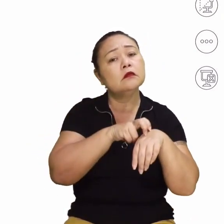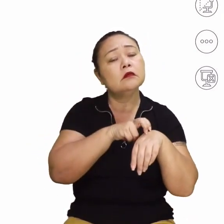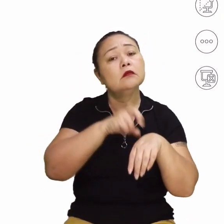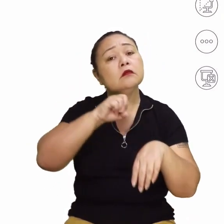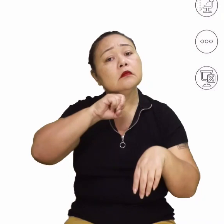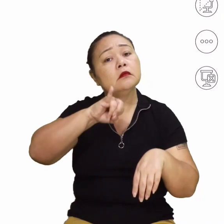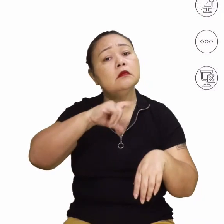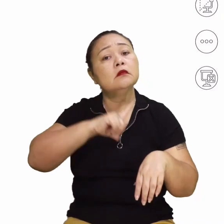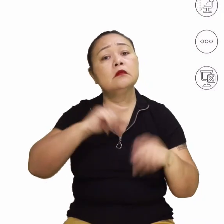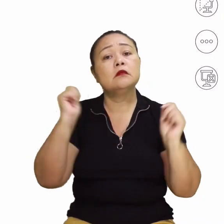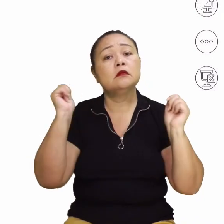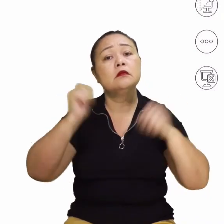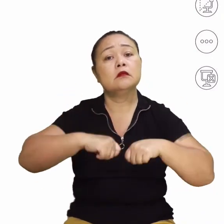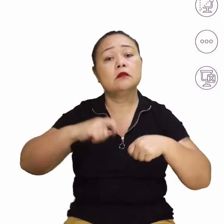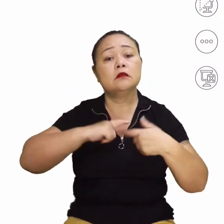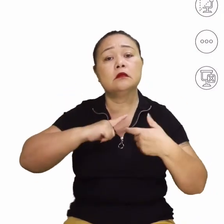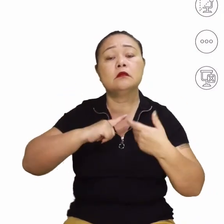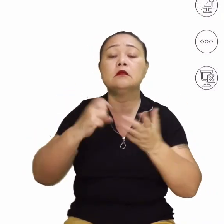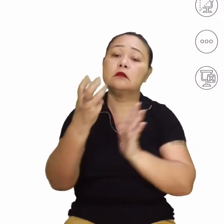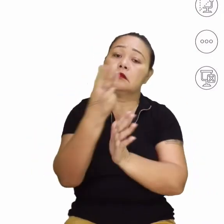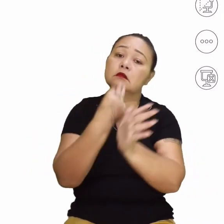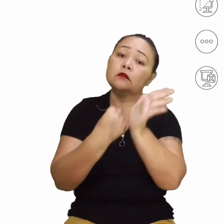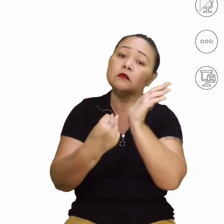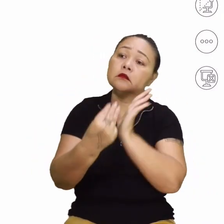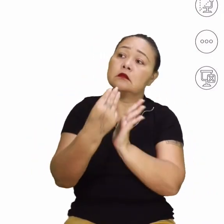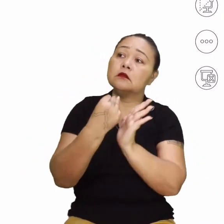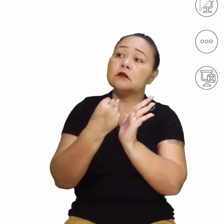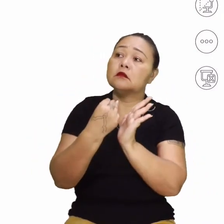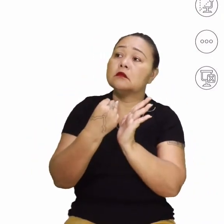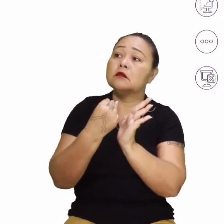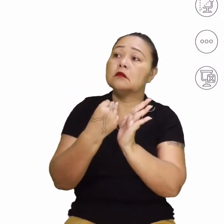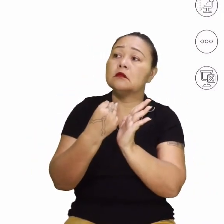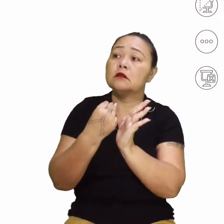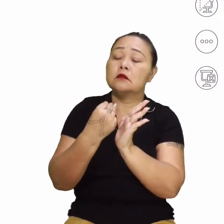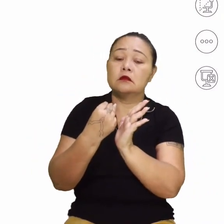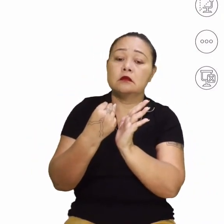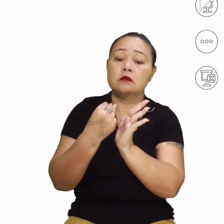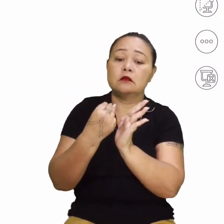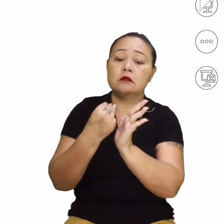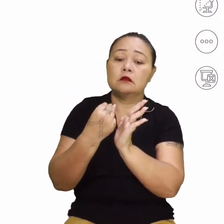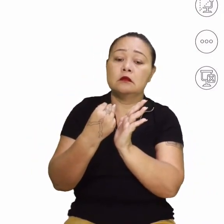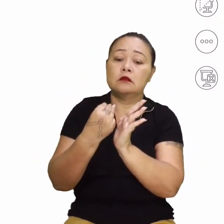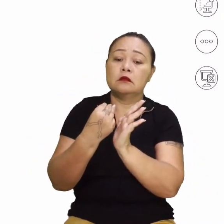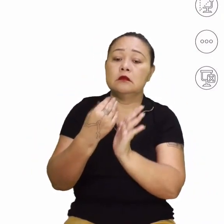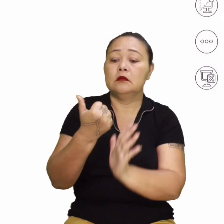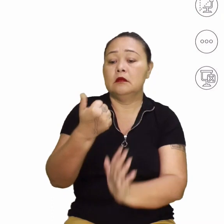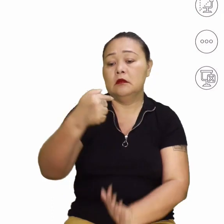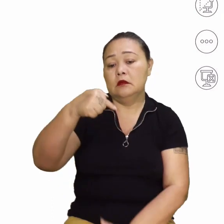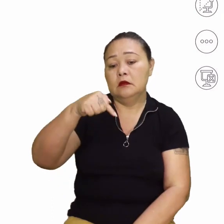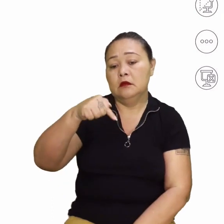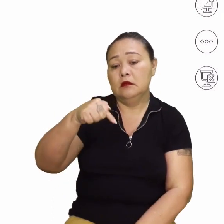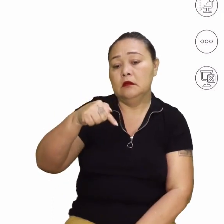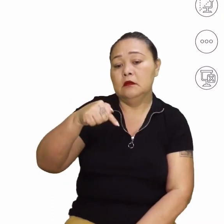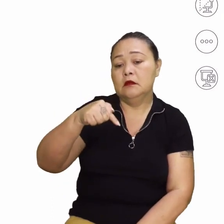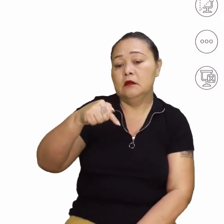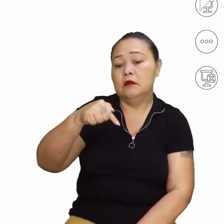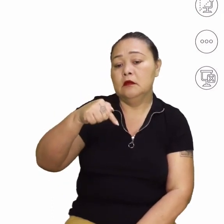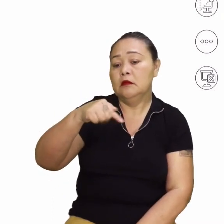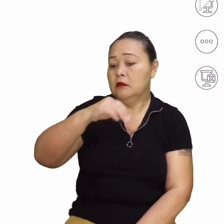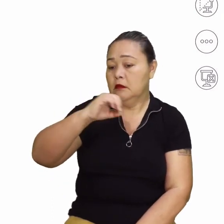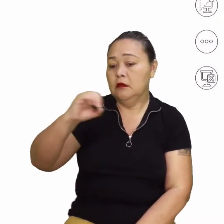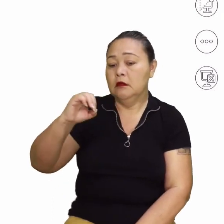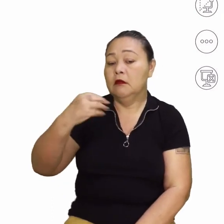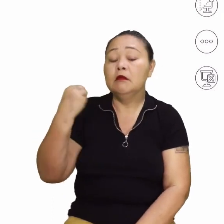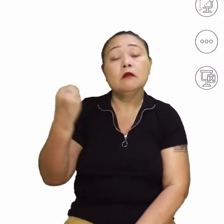se nós pudéssemos ter esse mapa em um vamos muito longe não em 1700 e